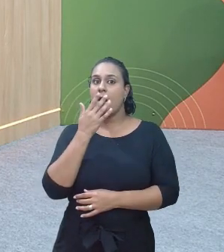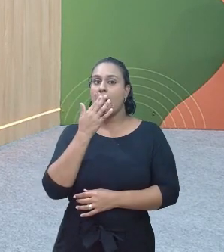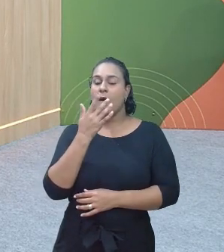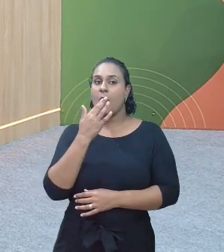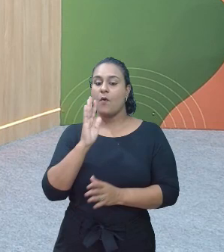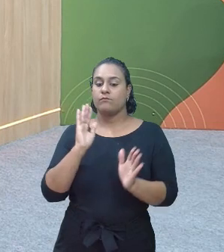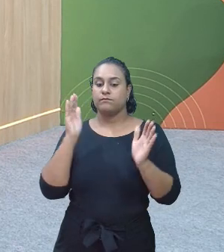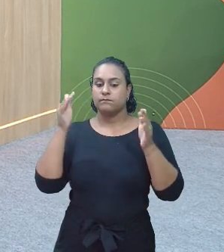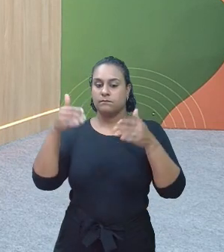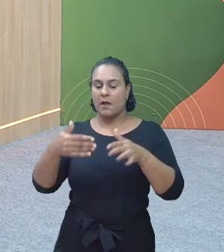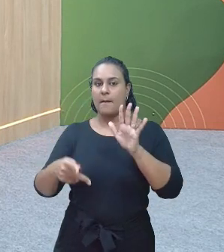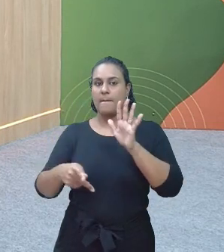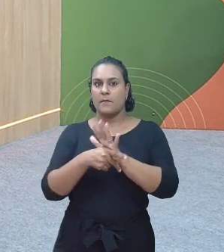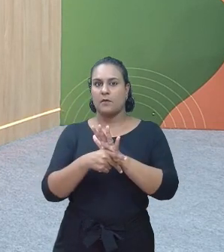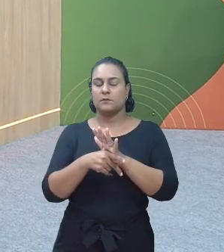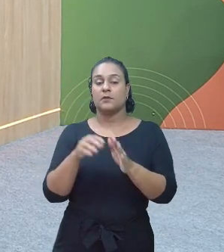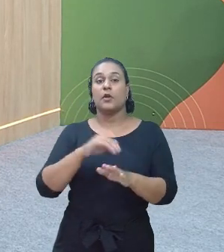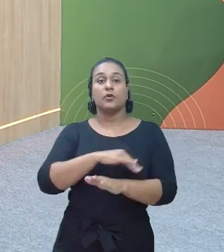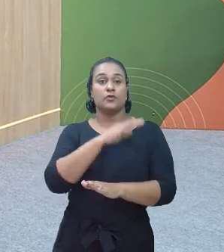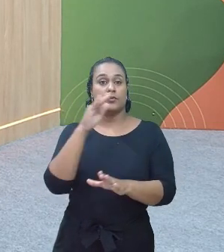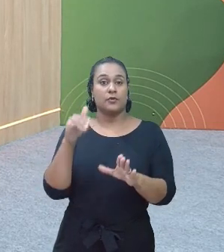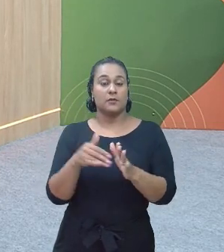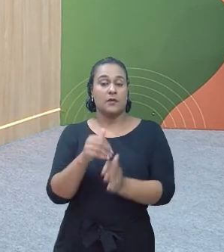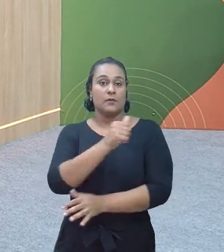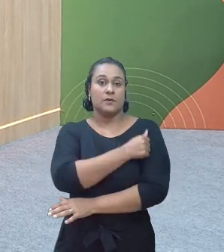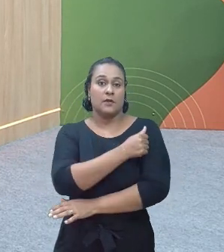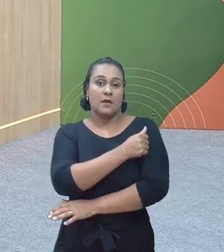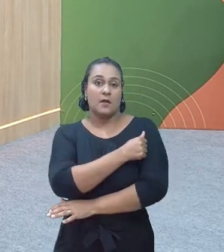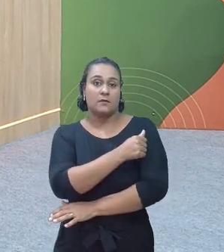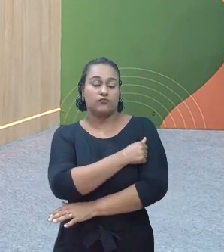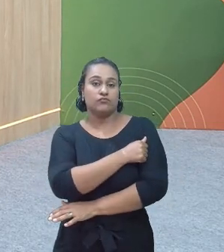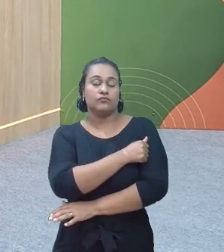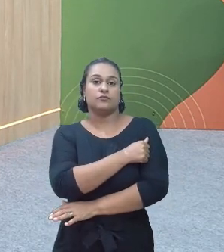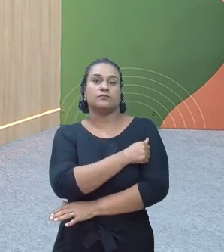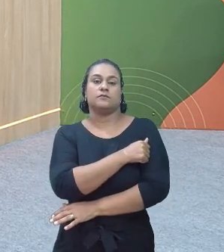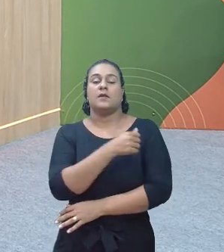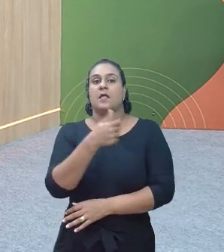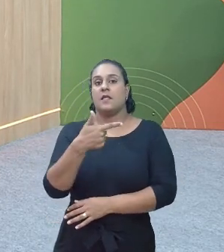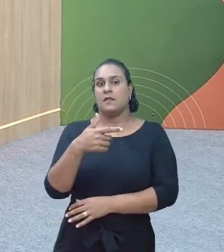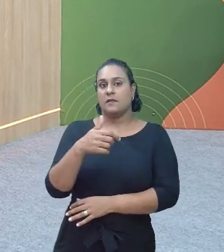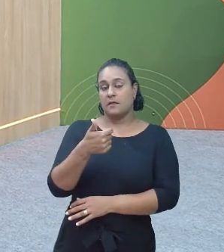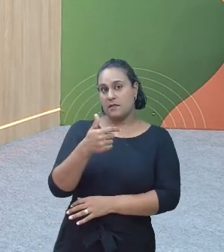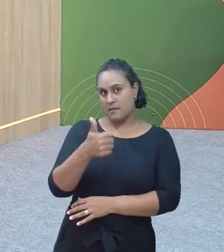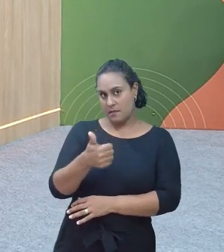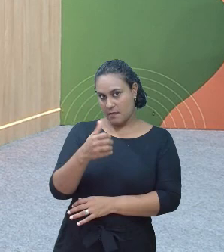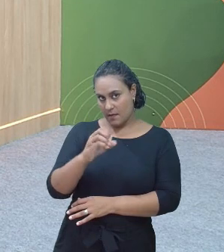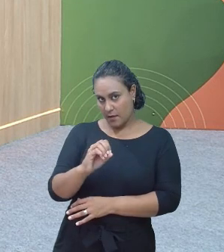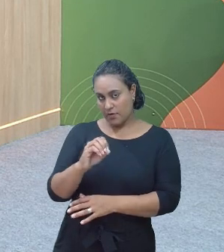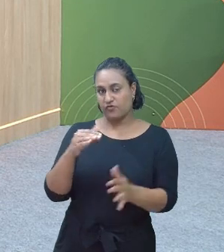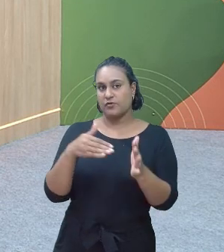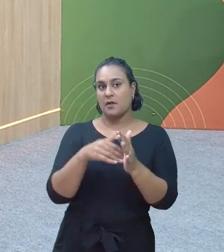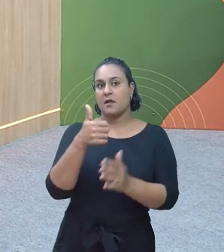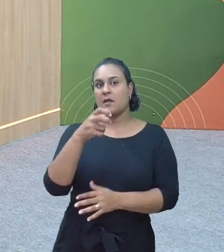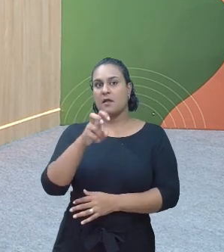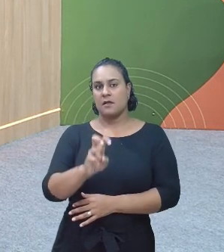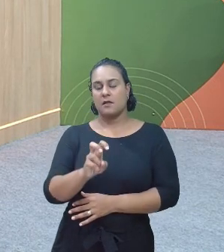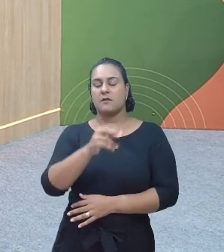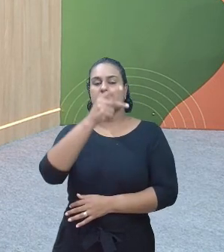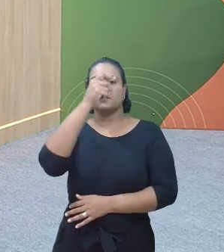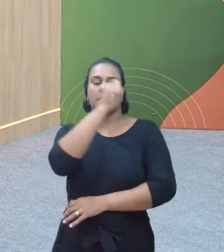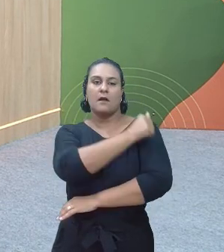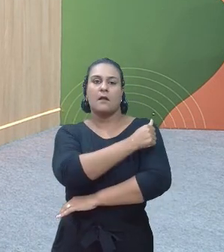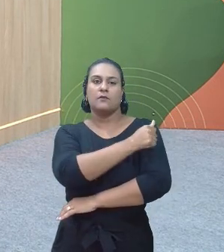curso. Então, o total de alunos naquela instituição está entre 10 e 15, aqui mais pertinho do 15,